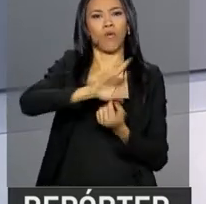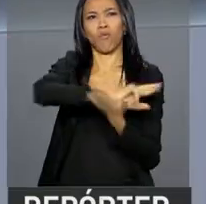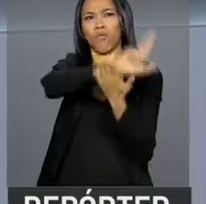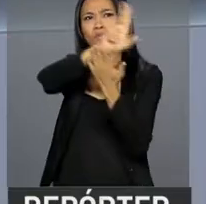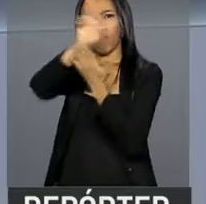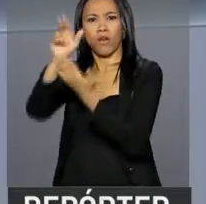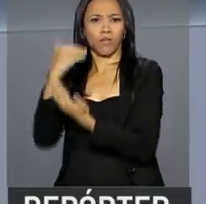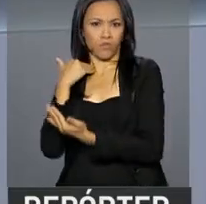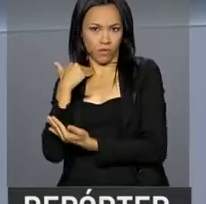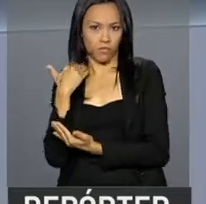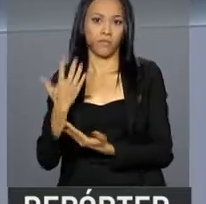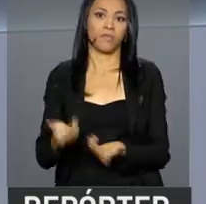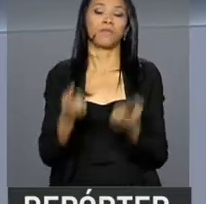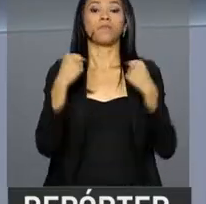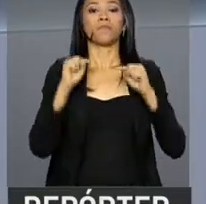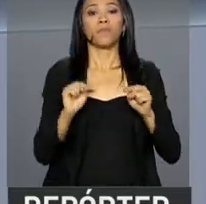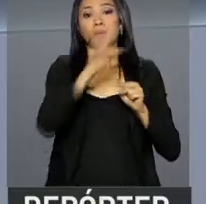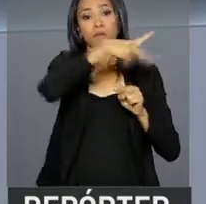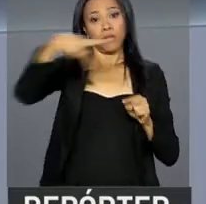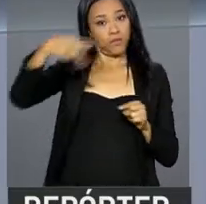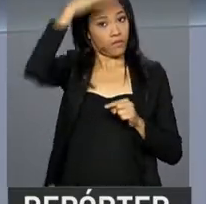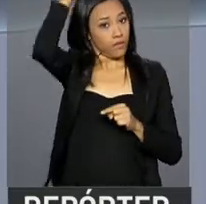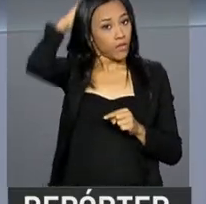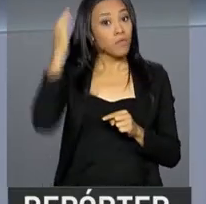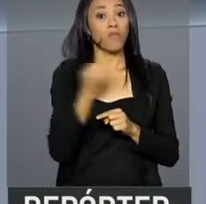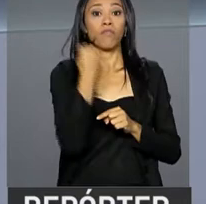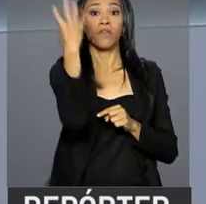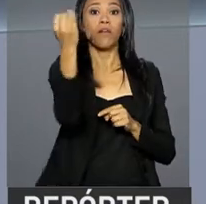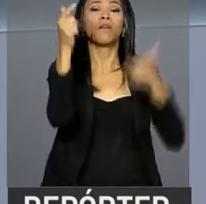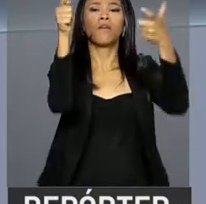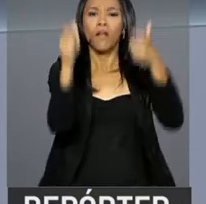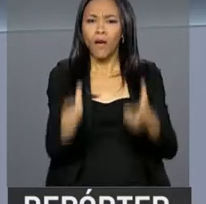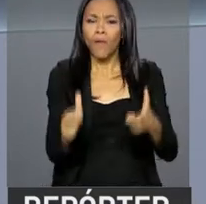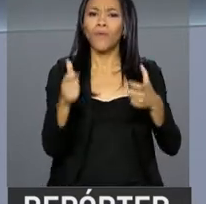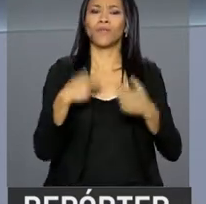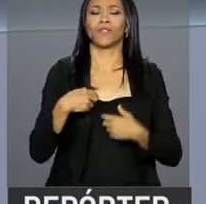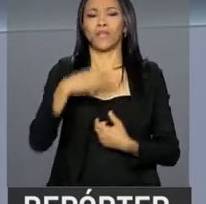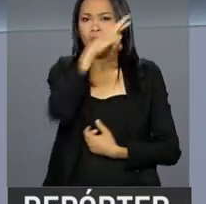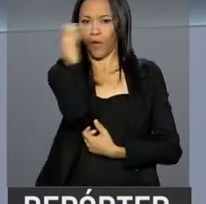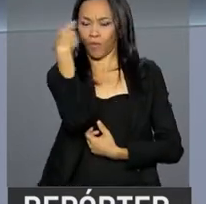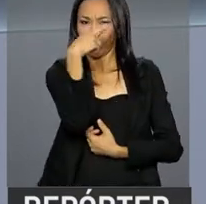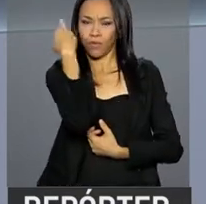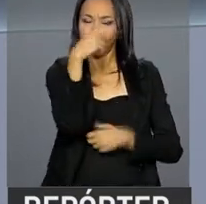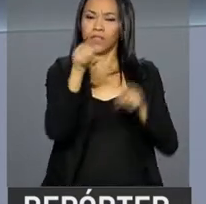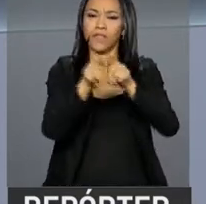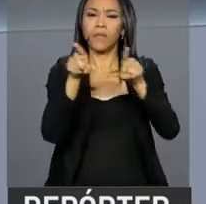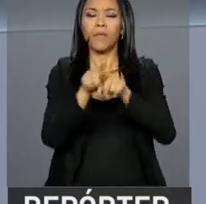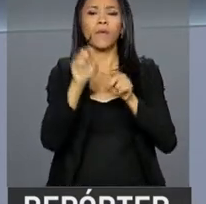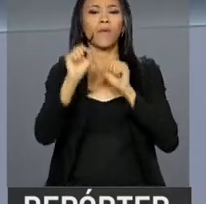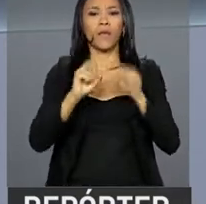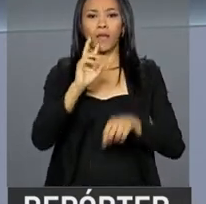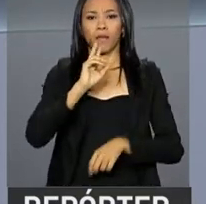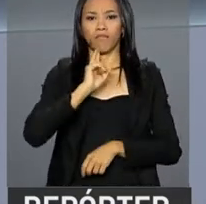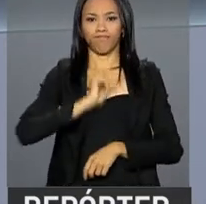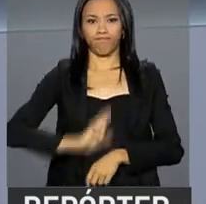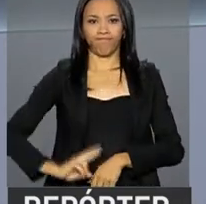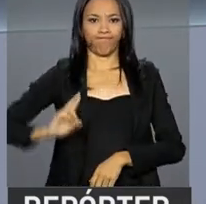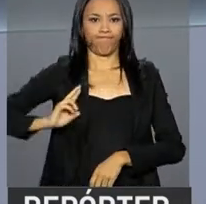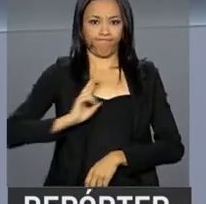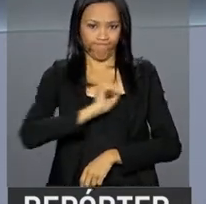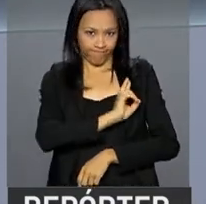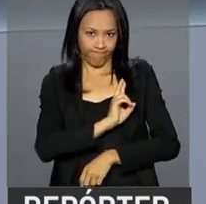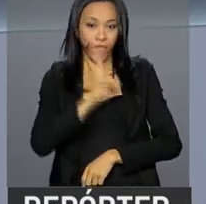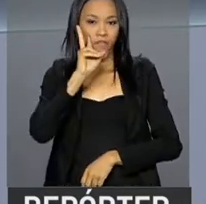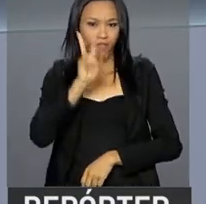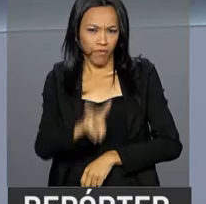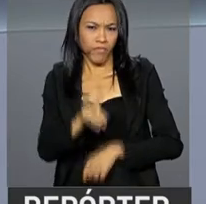e o presidente michel temer começa hoje viagem à rússia ea noruega vamos então ao palácio do planalto saber os detalhes com o repórter